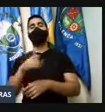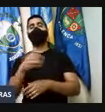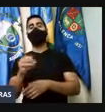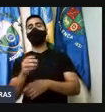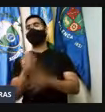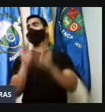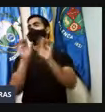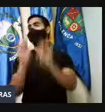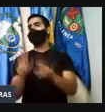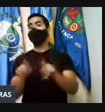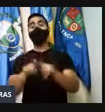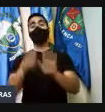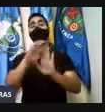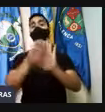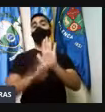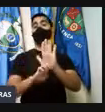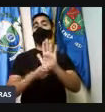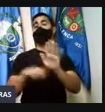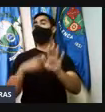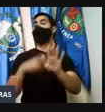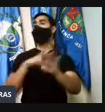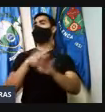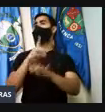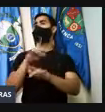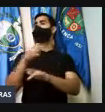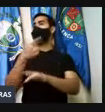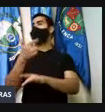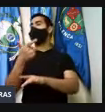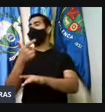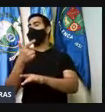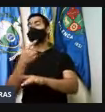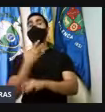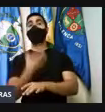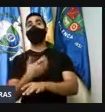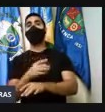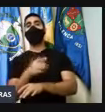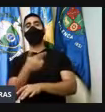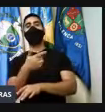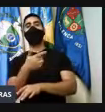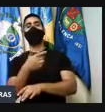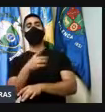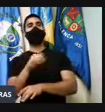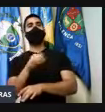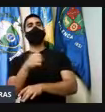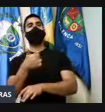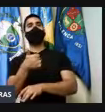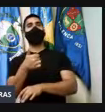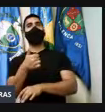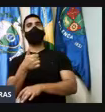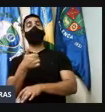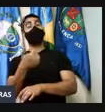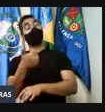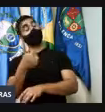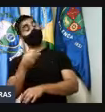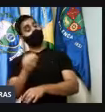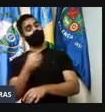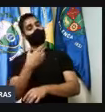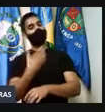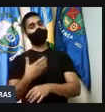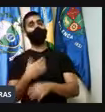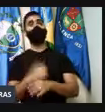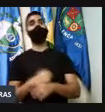O edital deve sair dia 12, está marcado para dia 12, dia 18/12, e o presidente